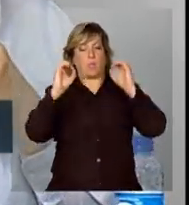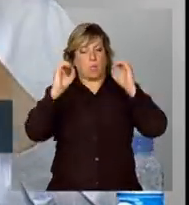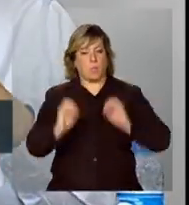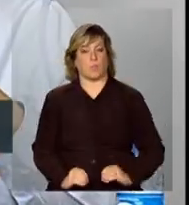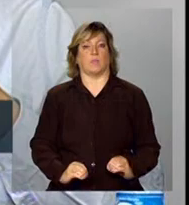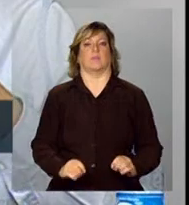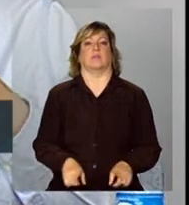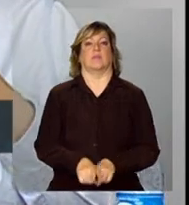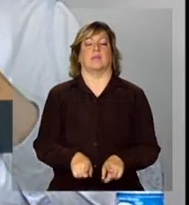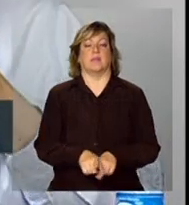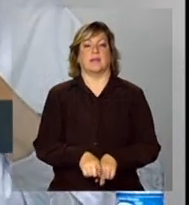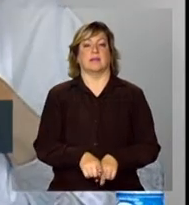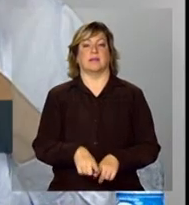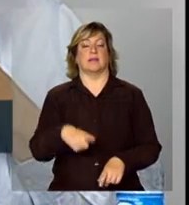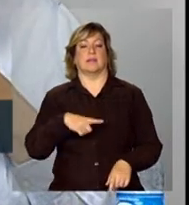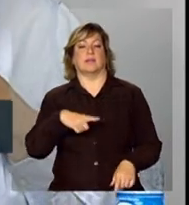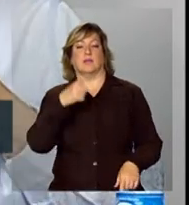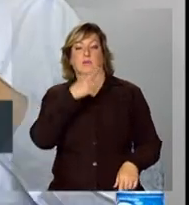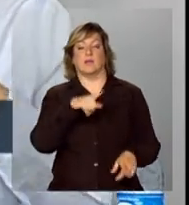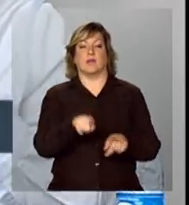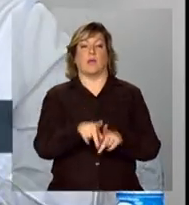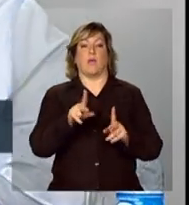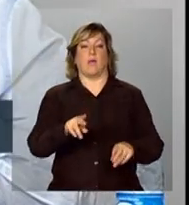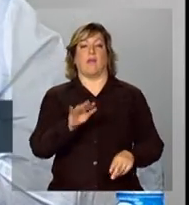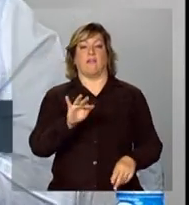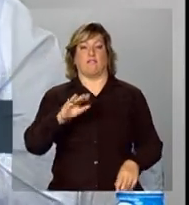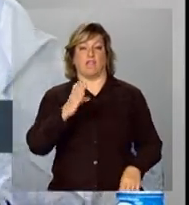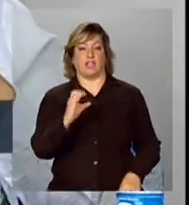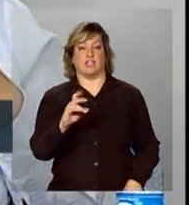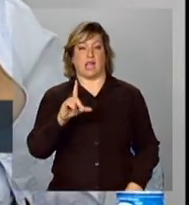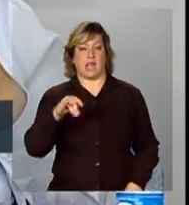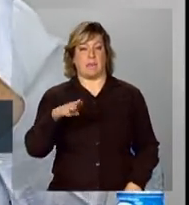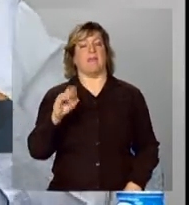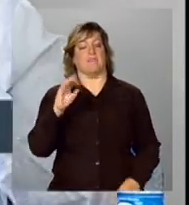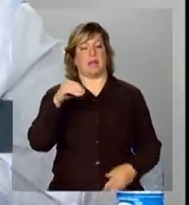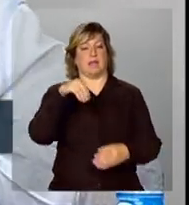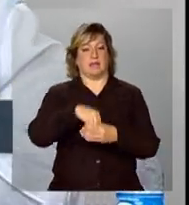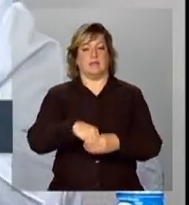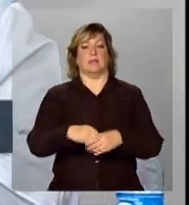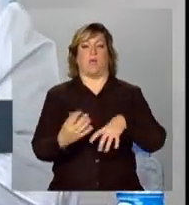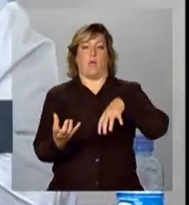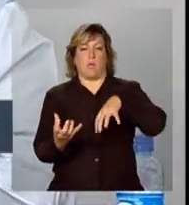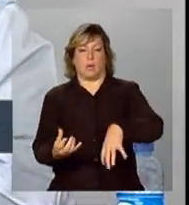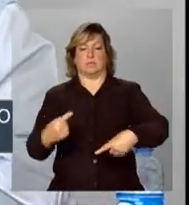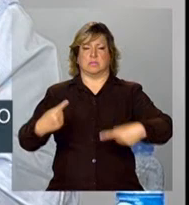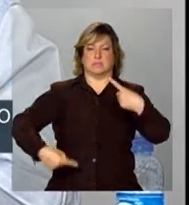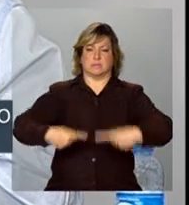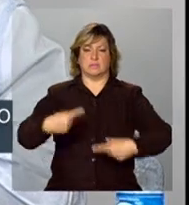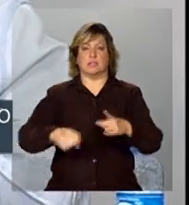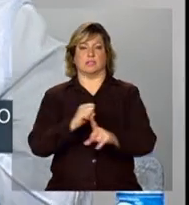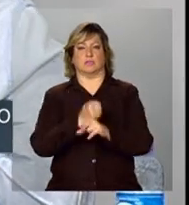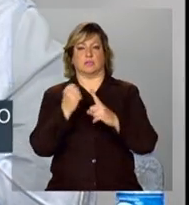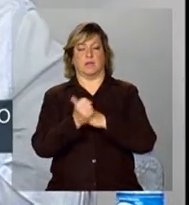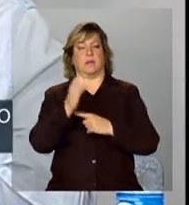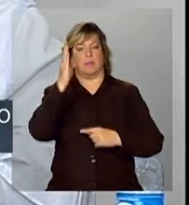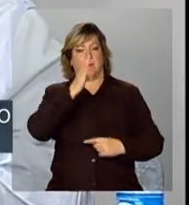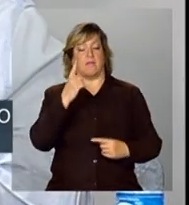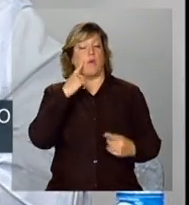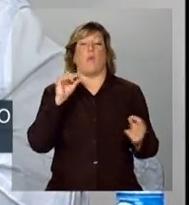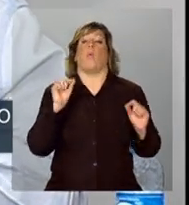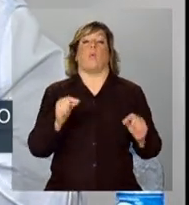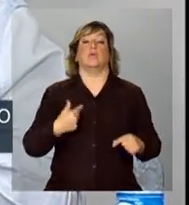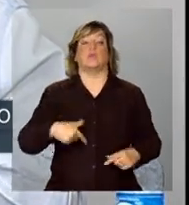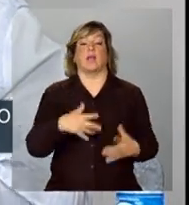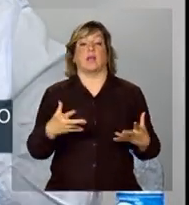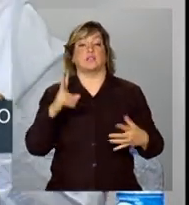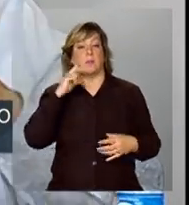1.400.000 assinaturas, num movimento igual ao Ficha Limpa, vai invadir o Congresso Nacional para um debate sobre a sociedade, com a sociedade brasileira sobre o que queremos nas